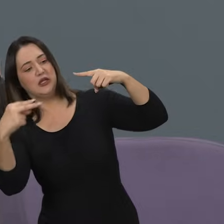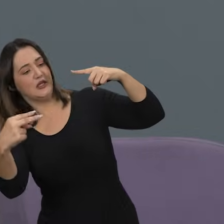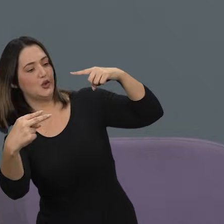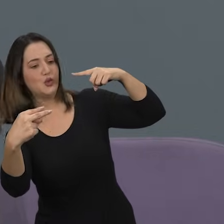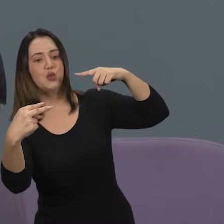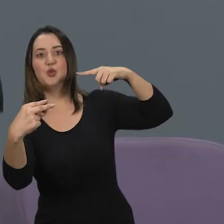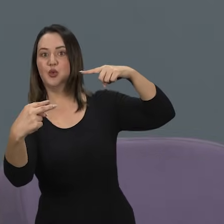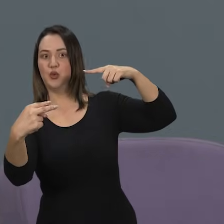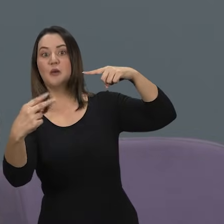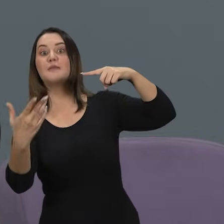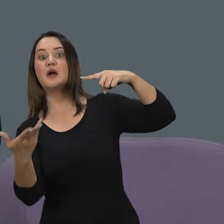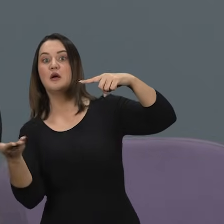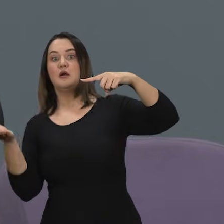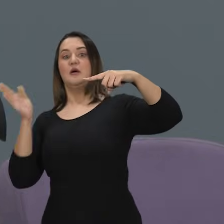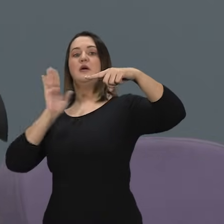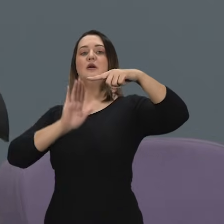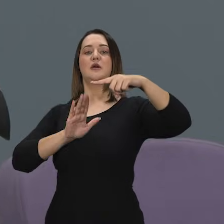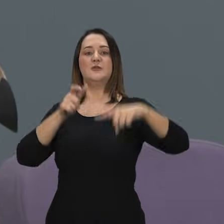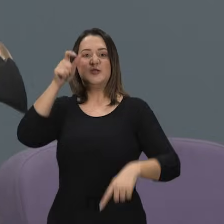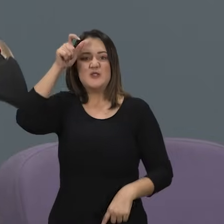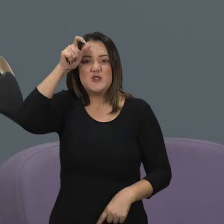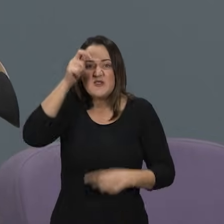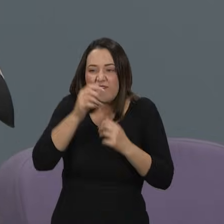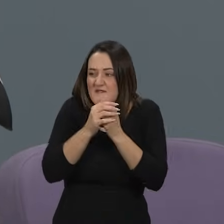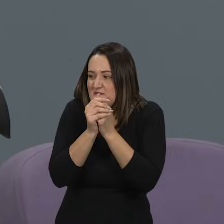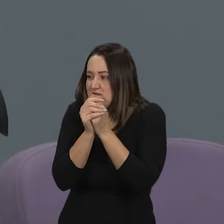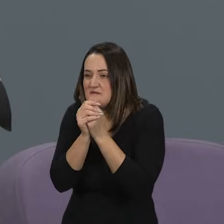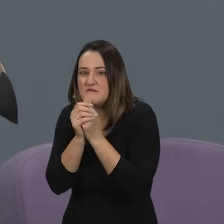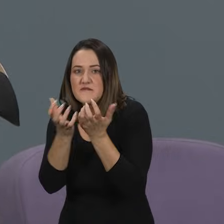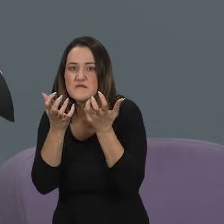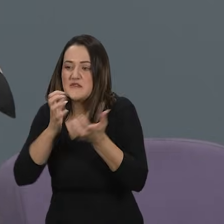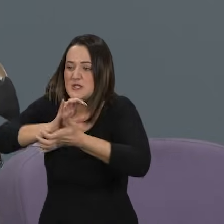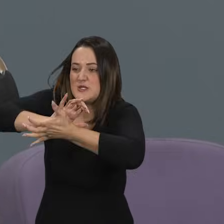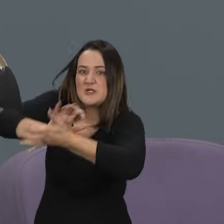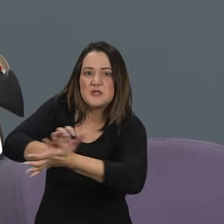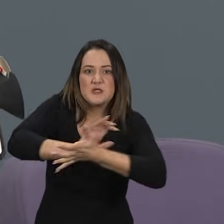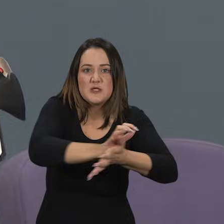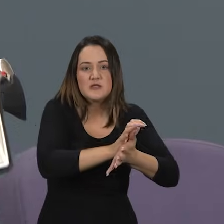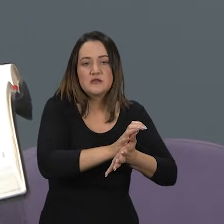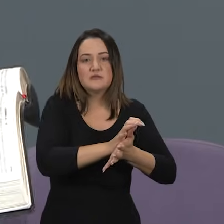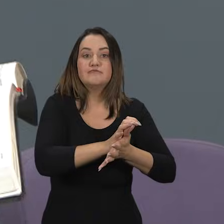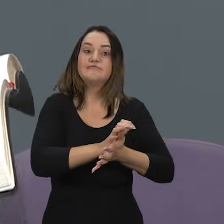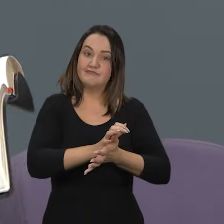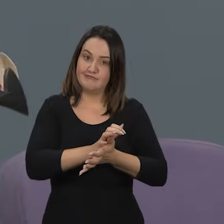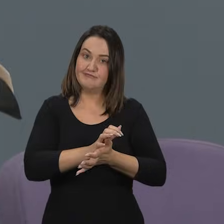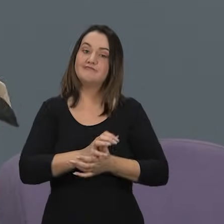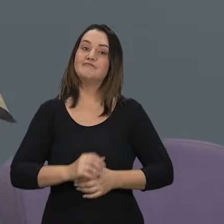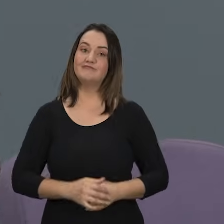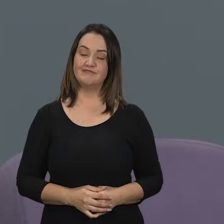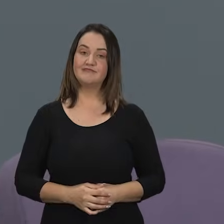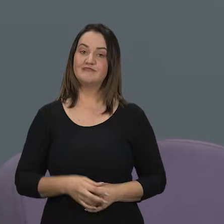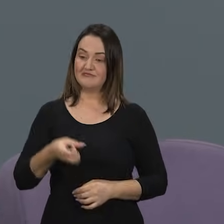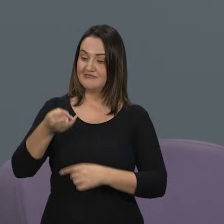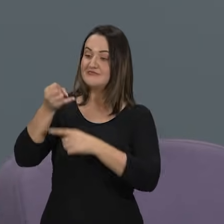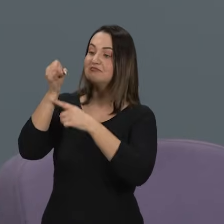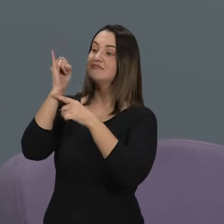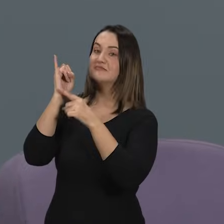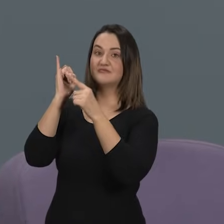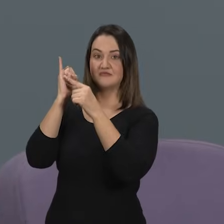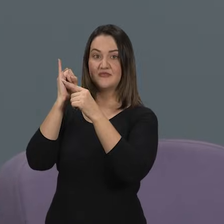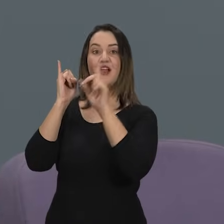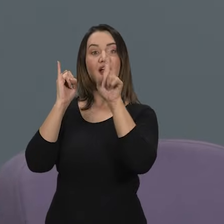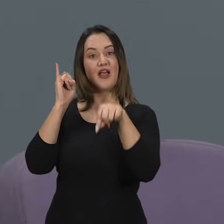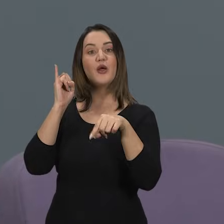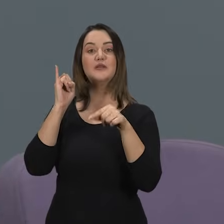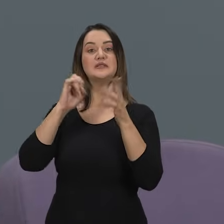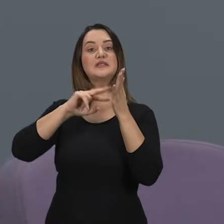ou alguma coisa como testa de ferro, e por trás está o inimigo trabalhando? Pois é, essa ponta pequena é